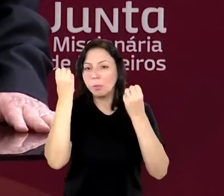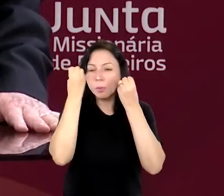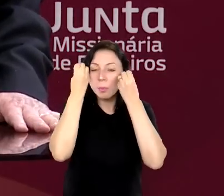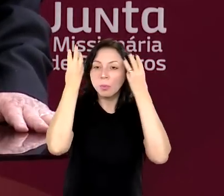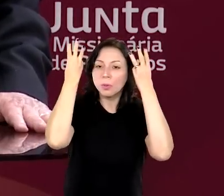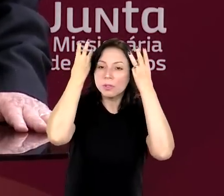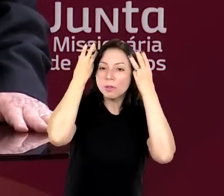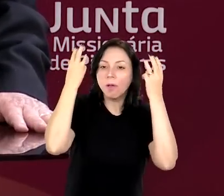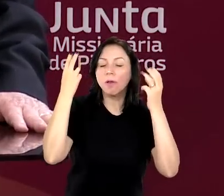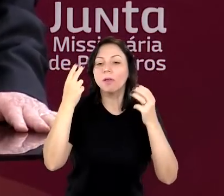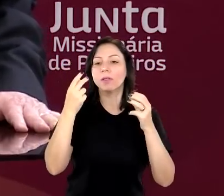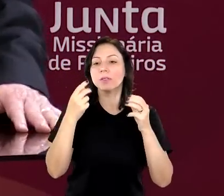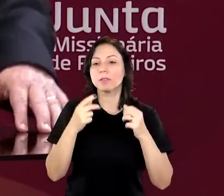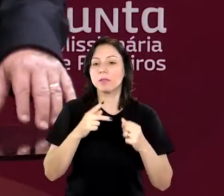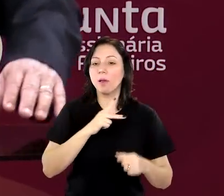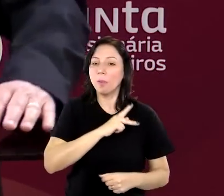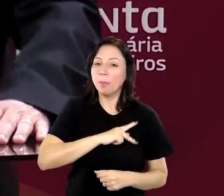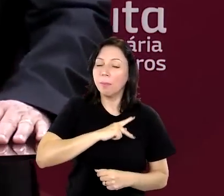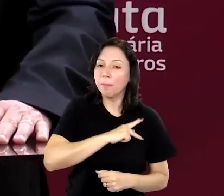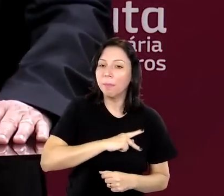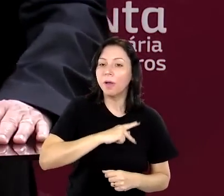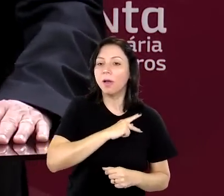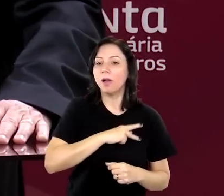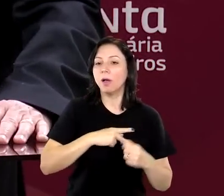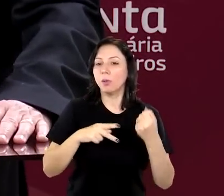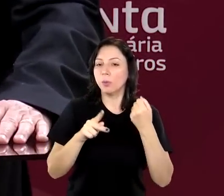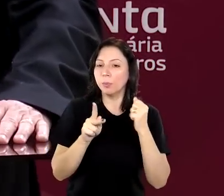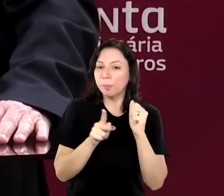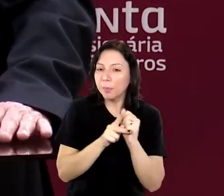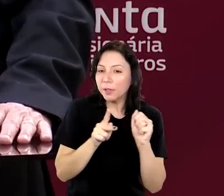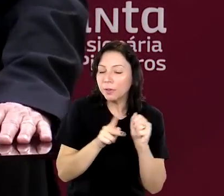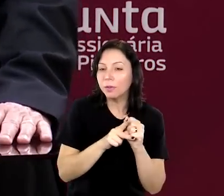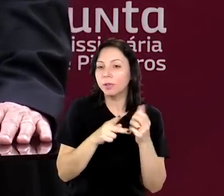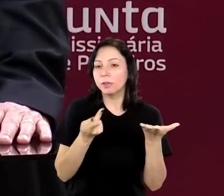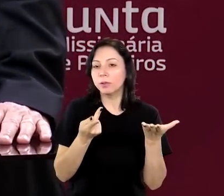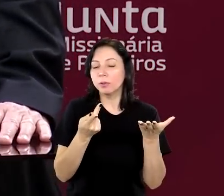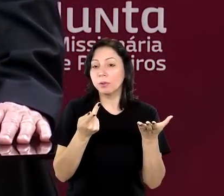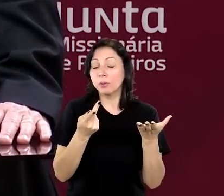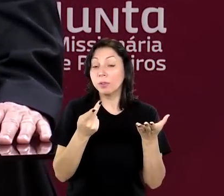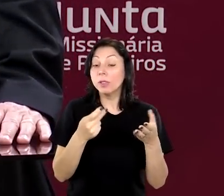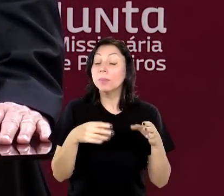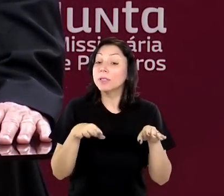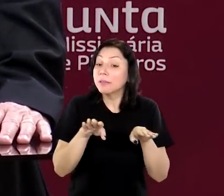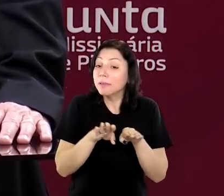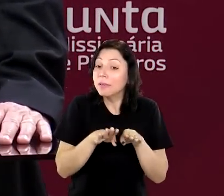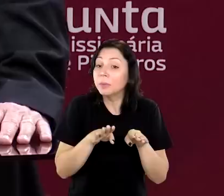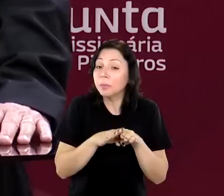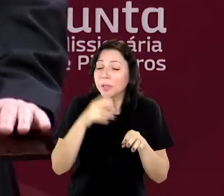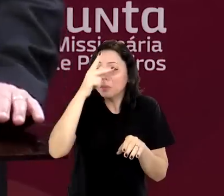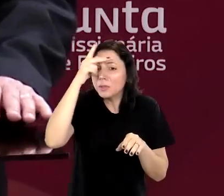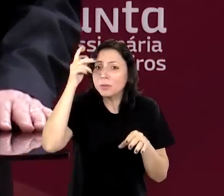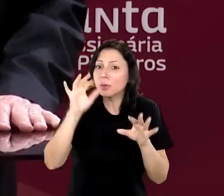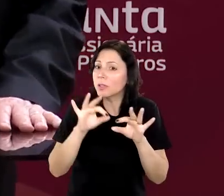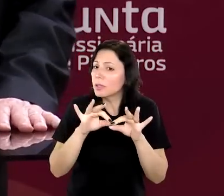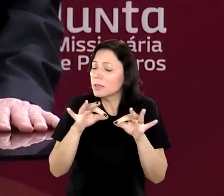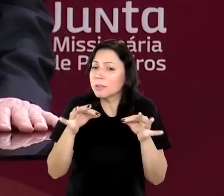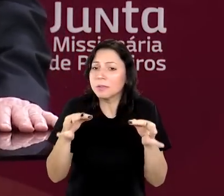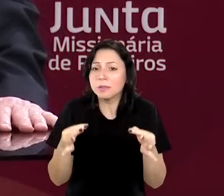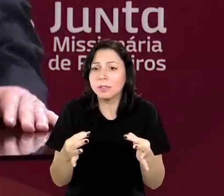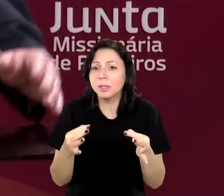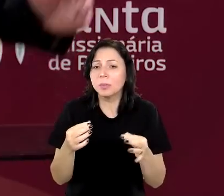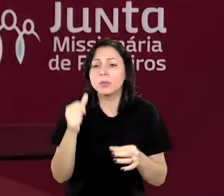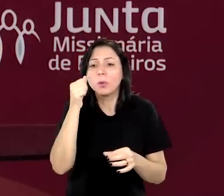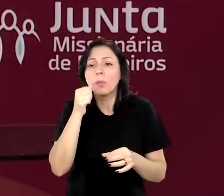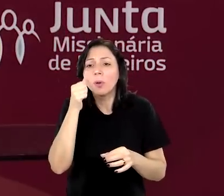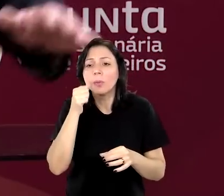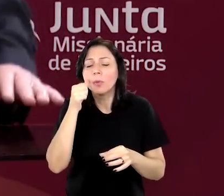Pedro, mas outras tão simples como Dorcas, como Estevão,